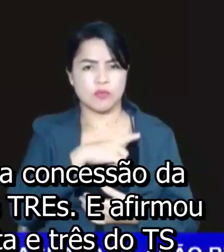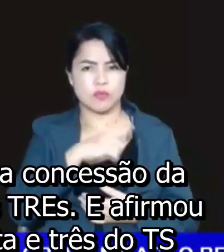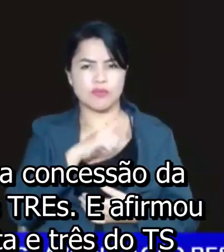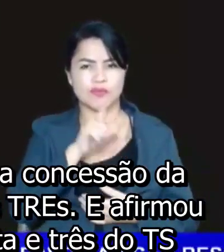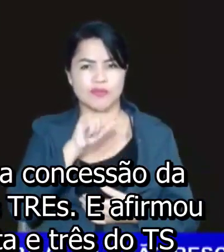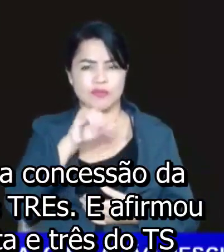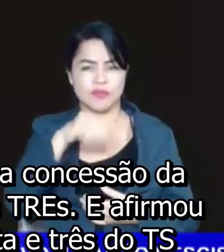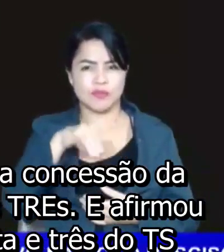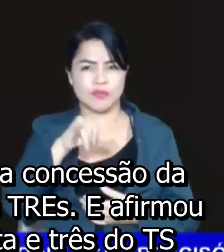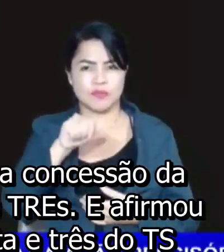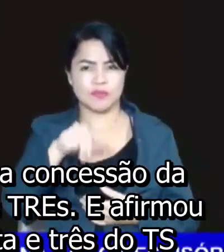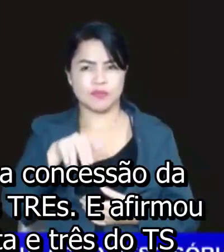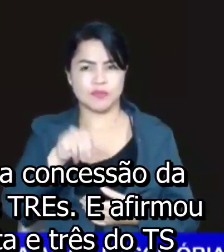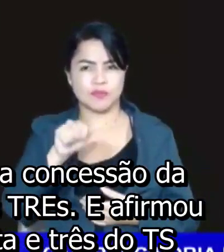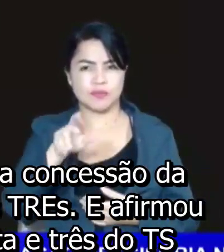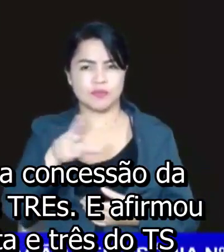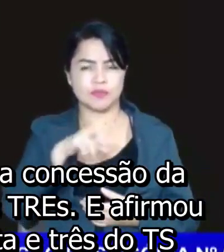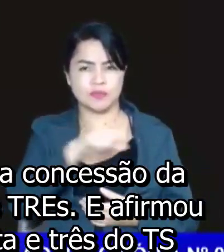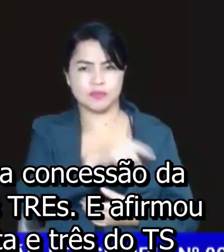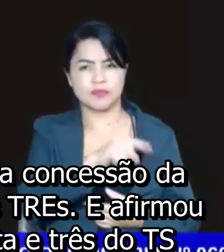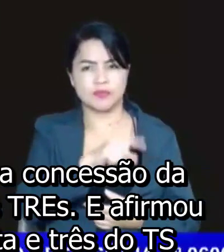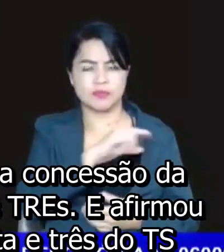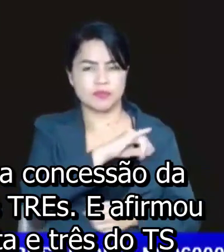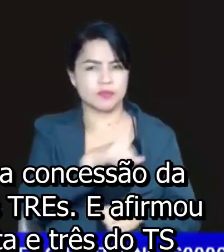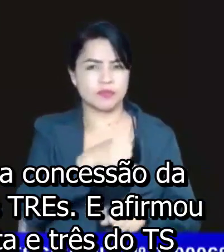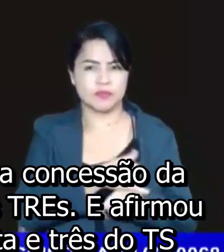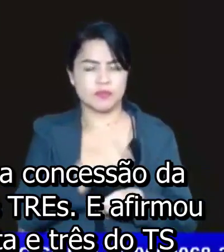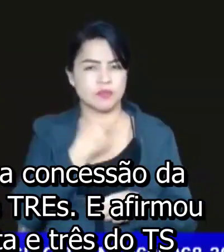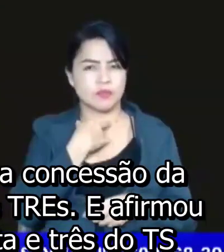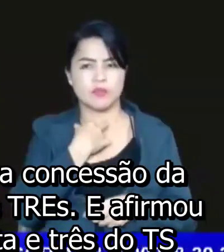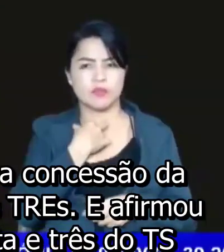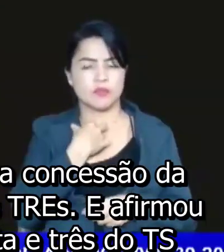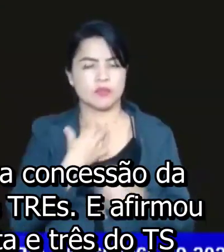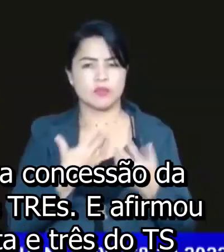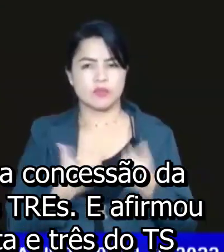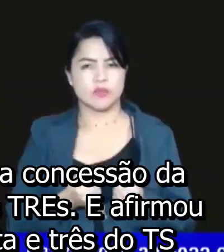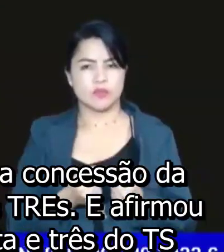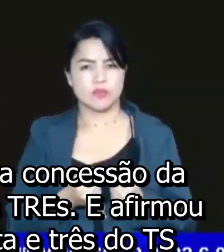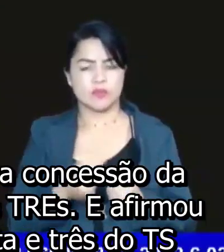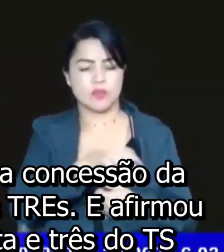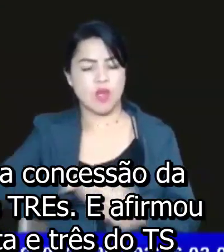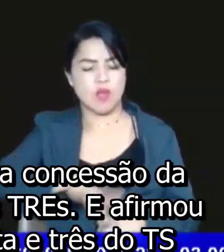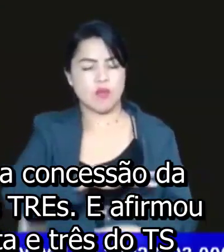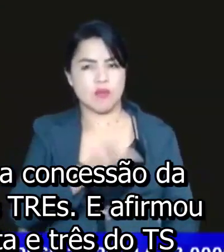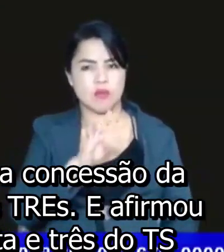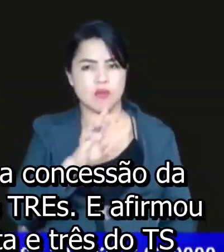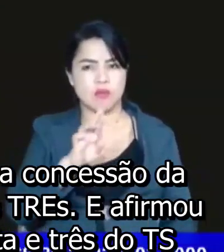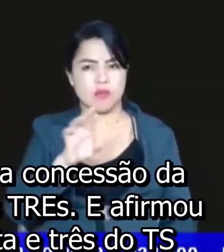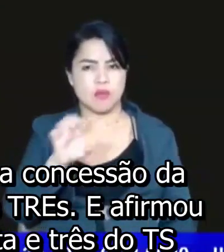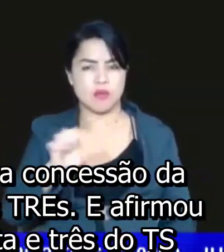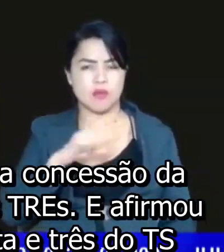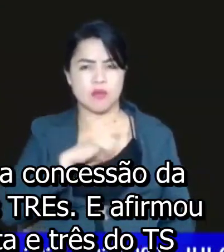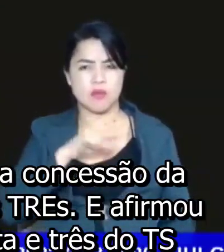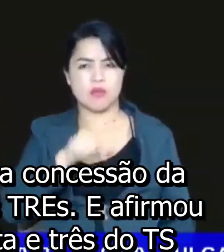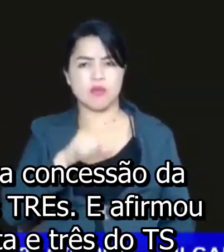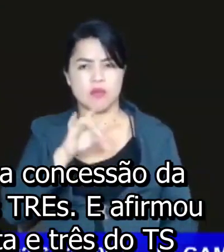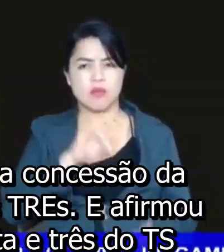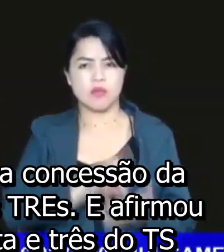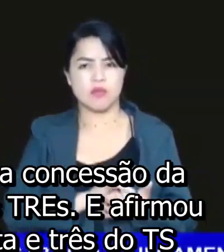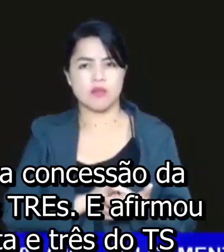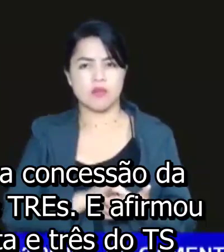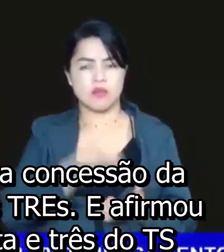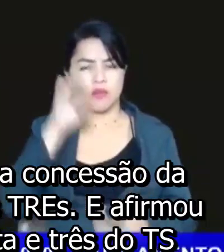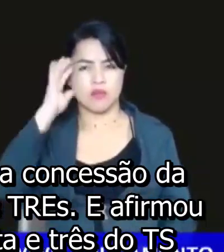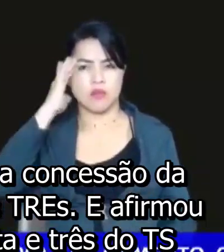liminar, que essa ação não é cabível perante os TRS. E afirmou esse entendimento